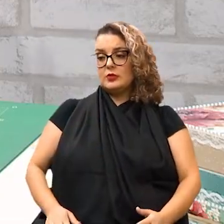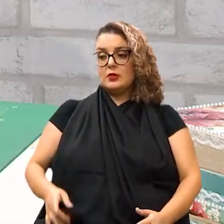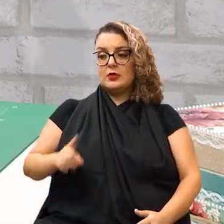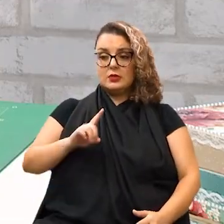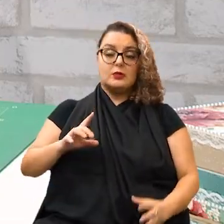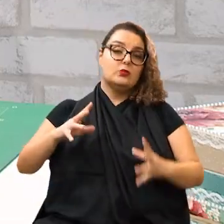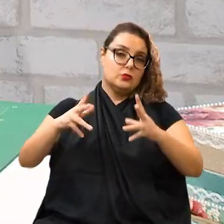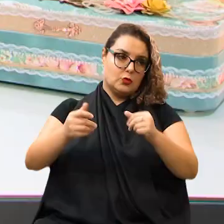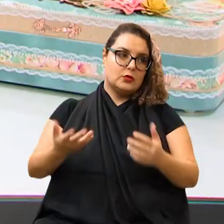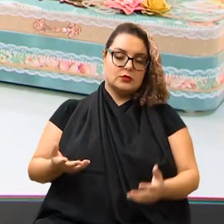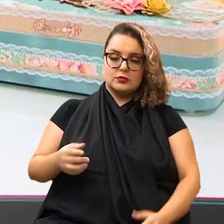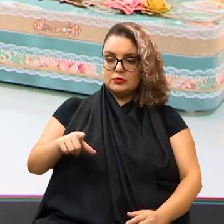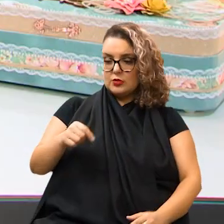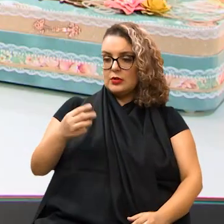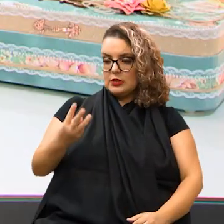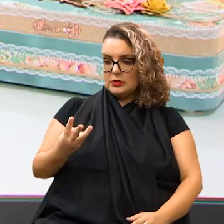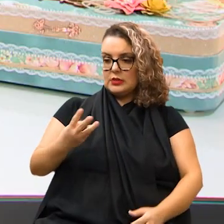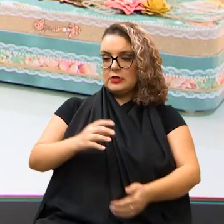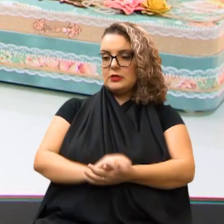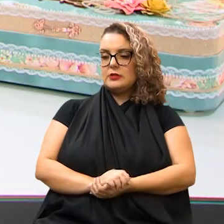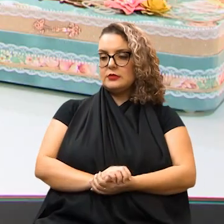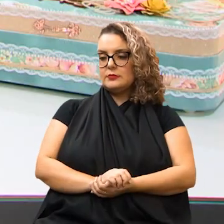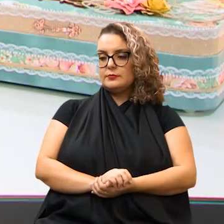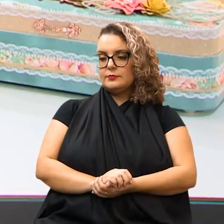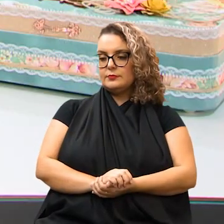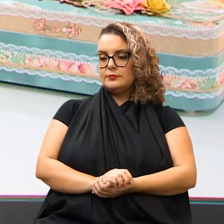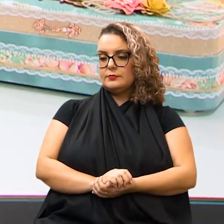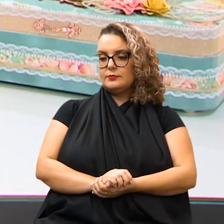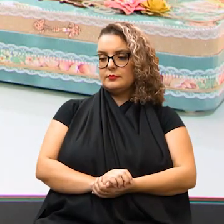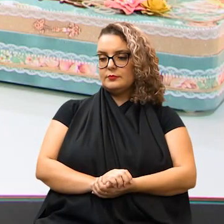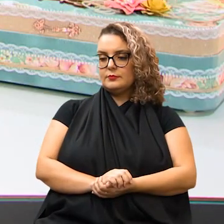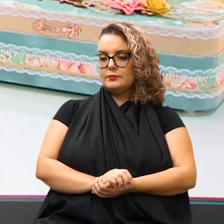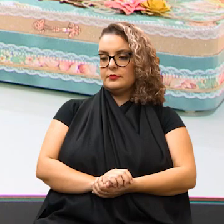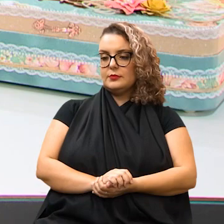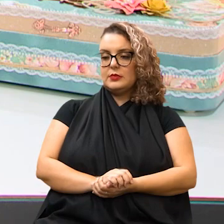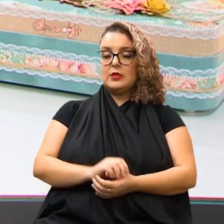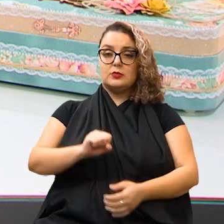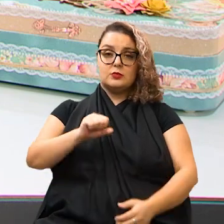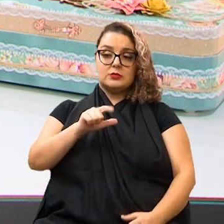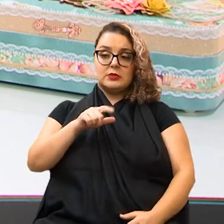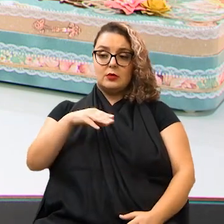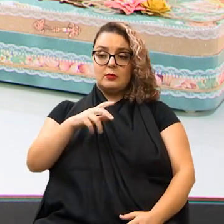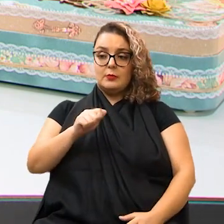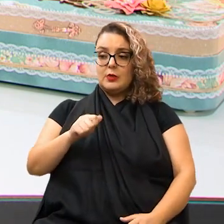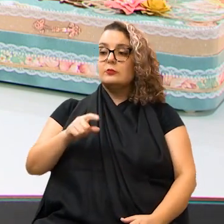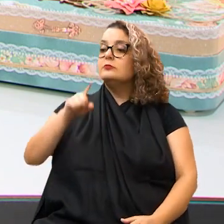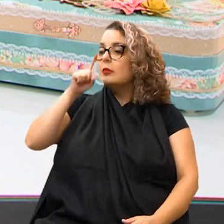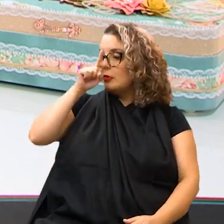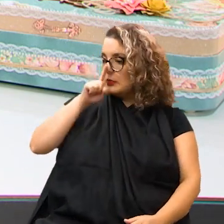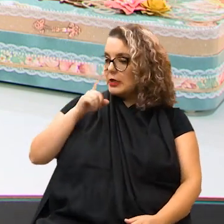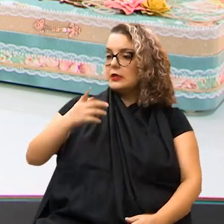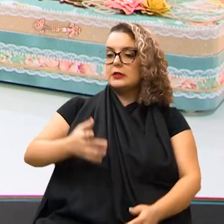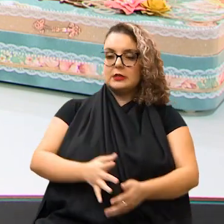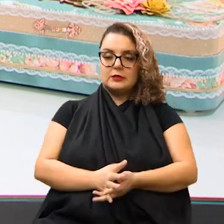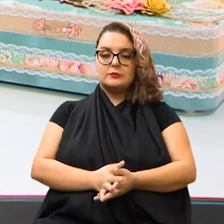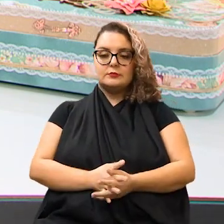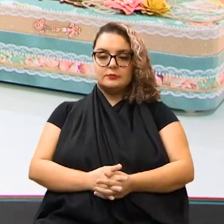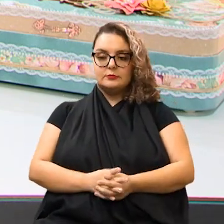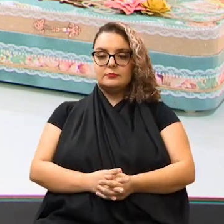não muitas. Então eu vou escolher 3. Eu vou escolher essa aqui, que tá no salmão. Uma amarela.